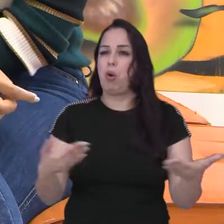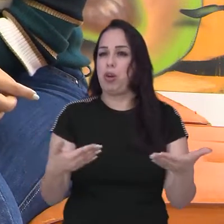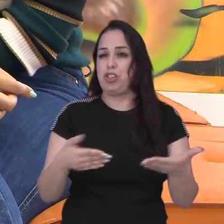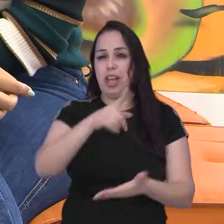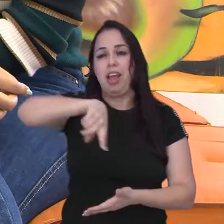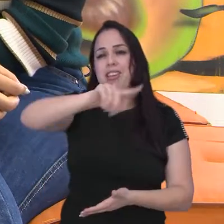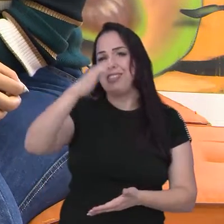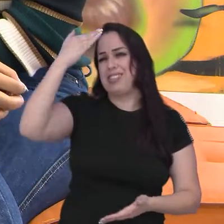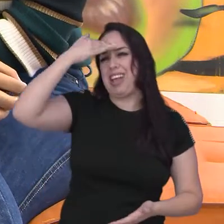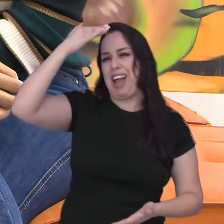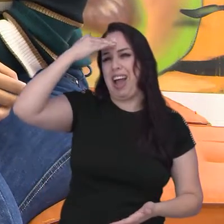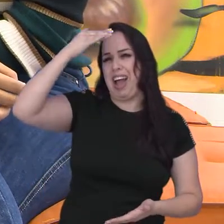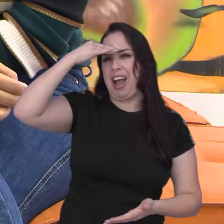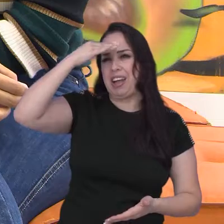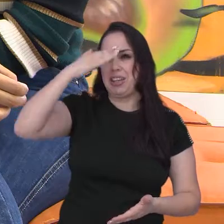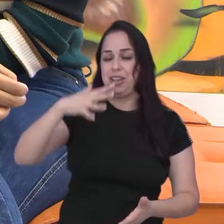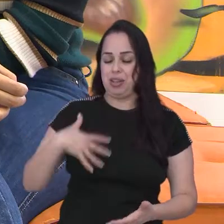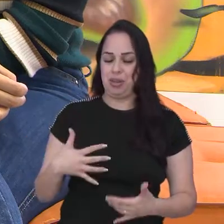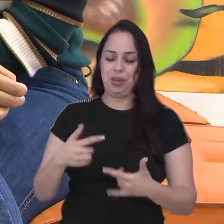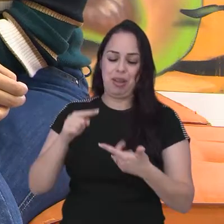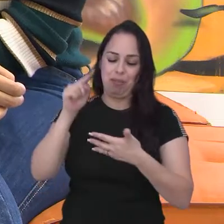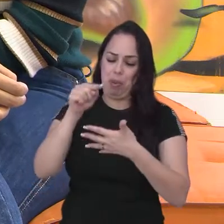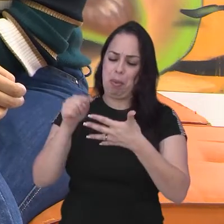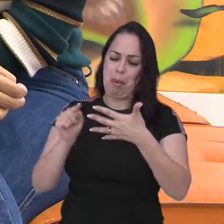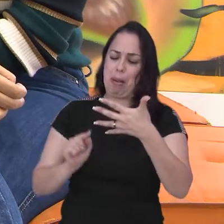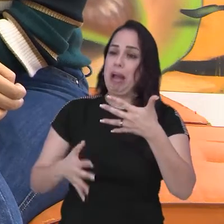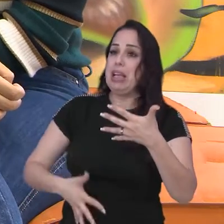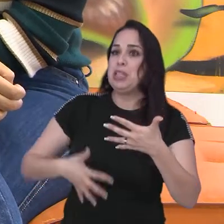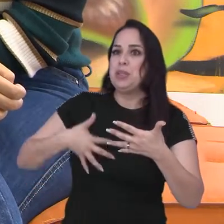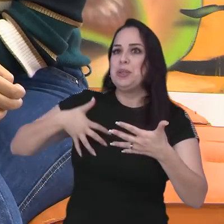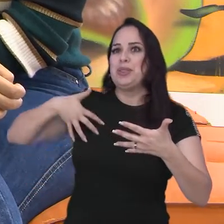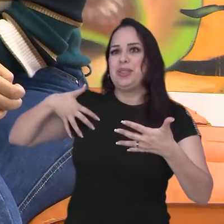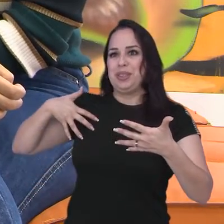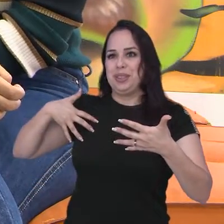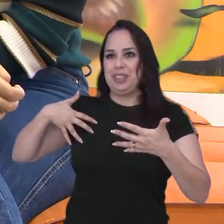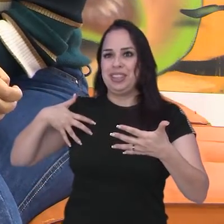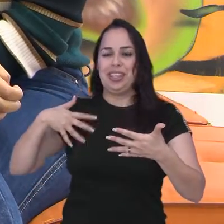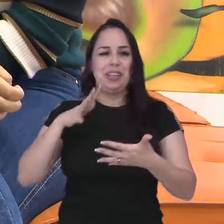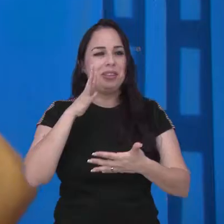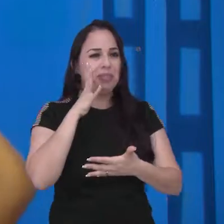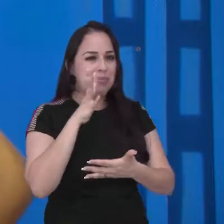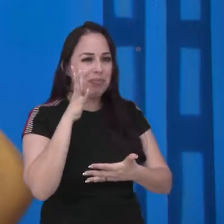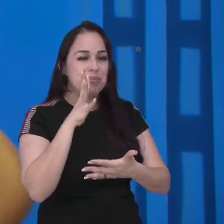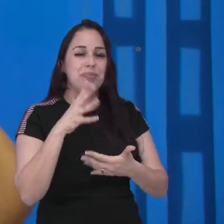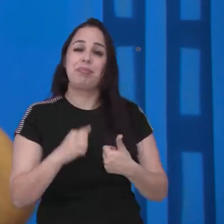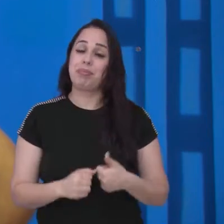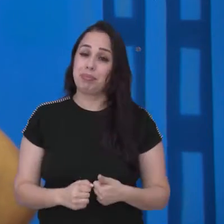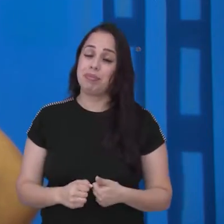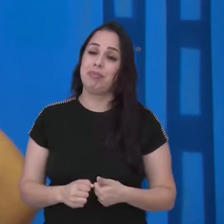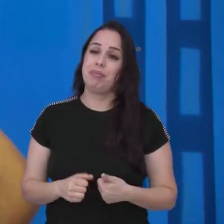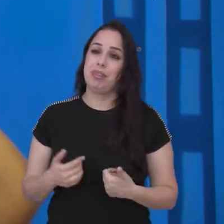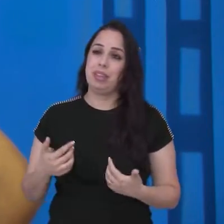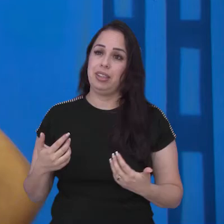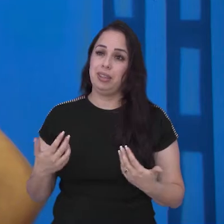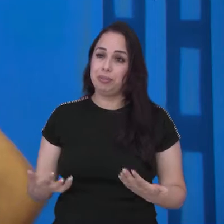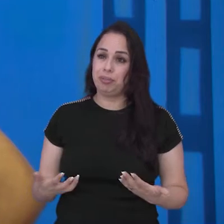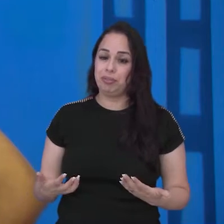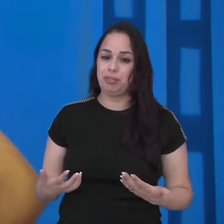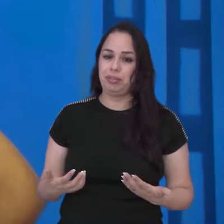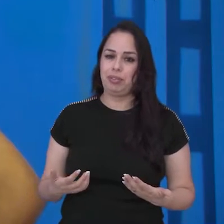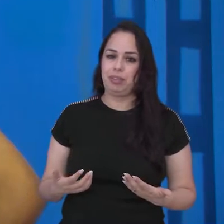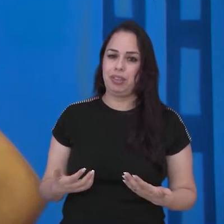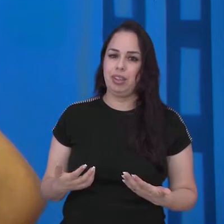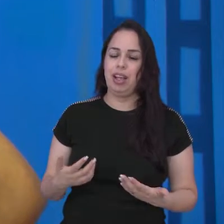Então, por mais que a gente queira hoje, quando você fala dessa coisa de orgulho, eu tenho vários. A gente tem, né? Legal isso. E por mais que